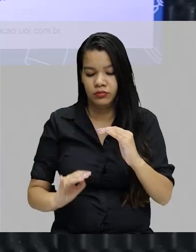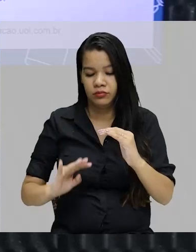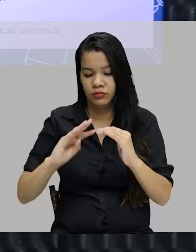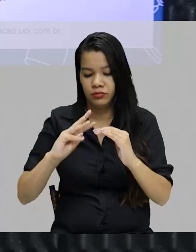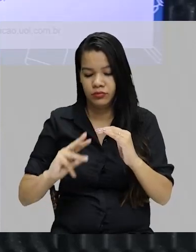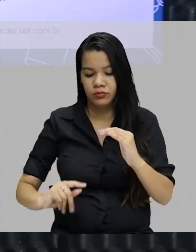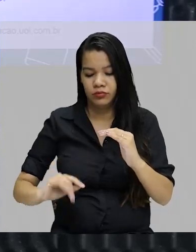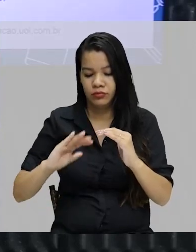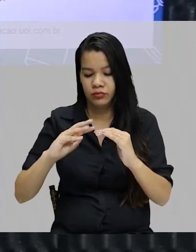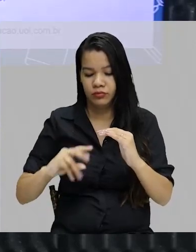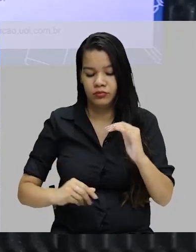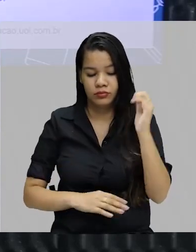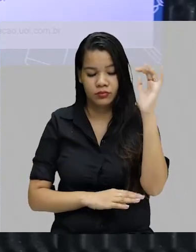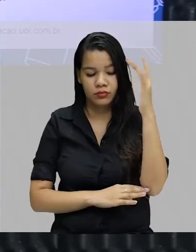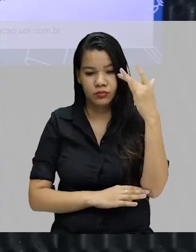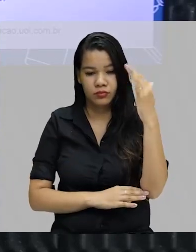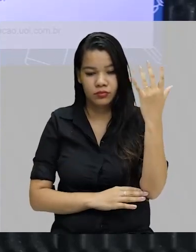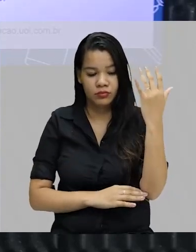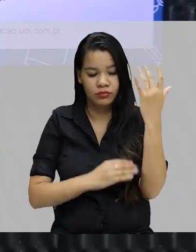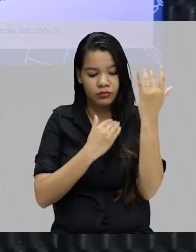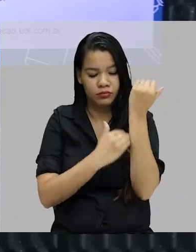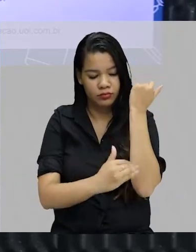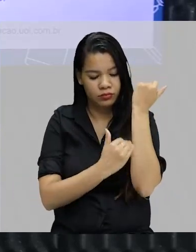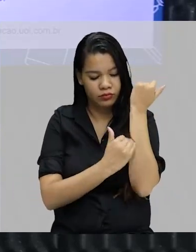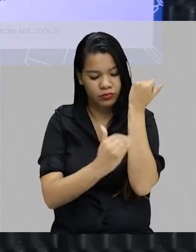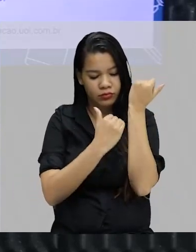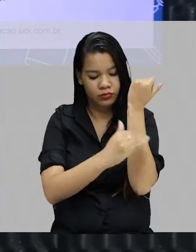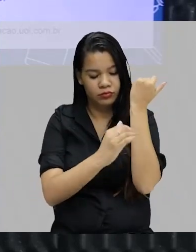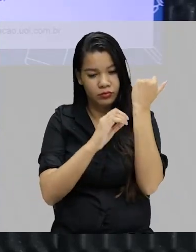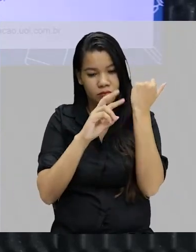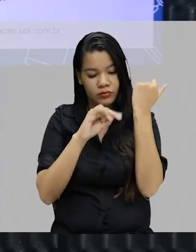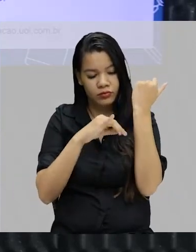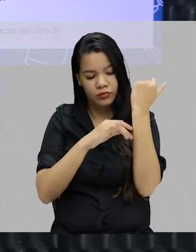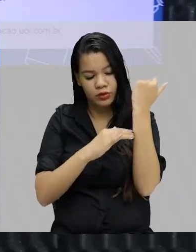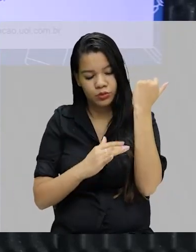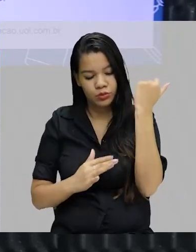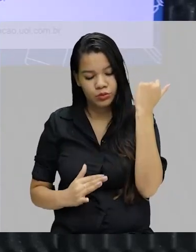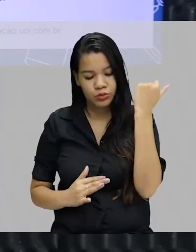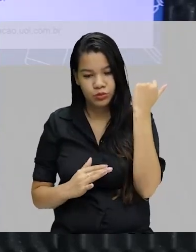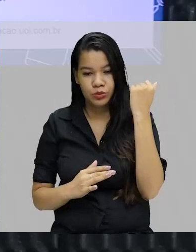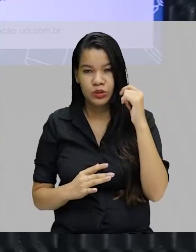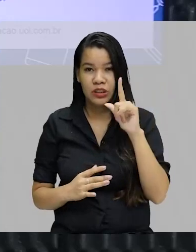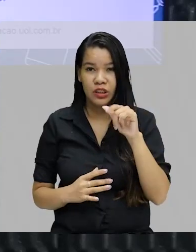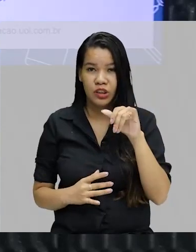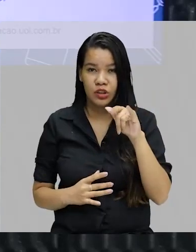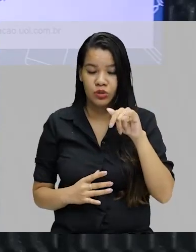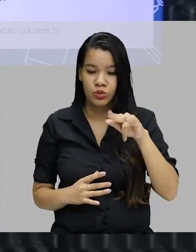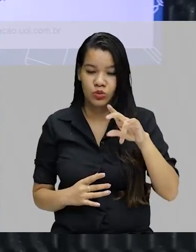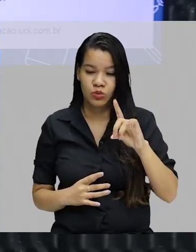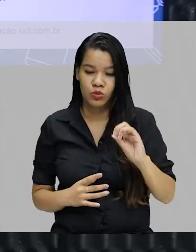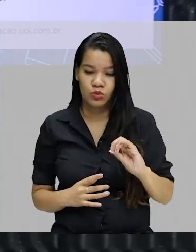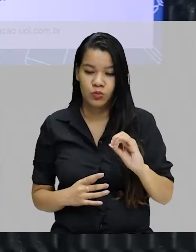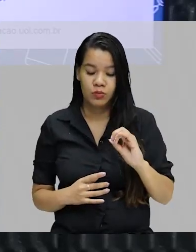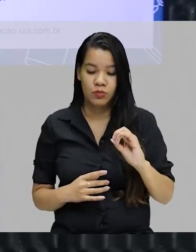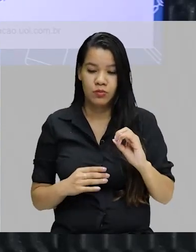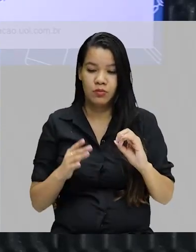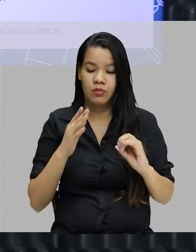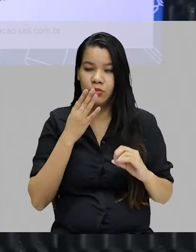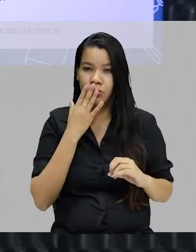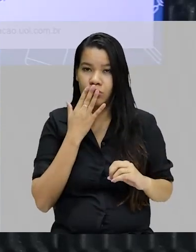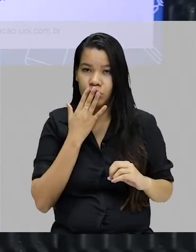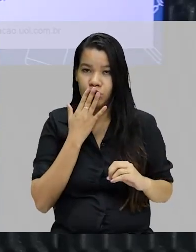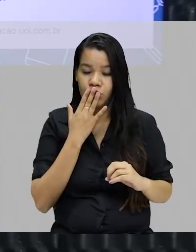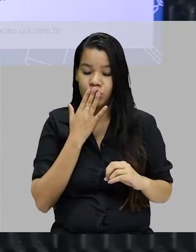eliminar esse líquido, um líquido branco, viscoso, que depois de um certo tempo, ou seja, a partir